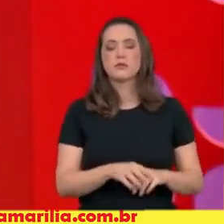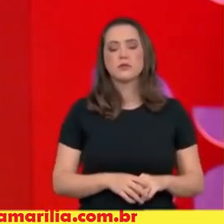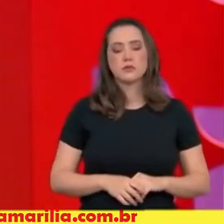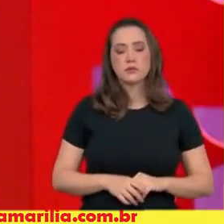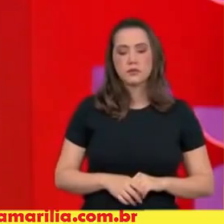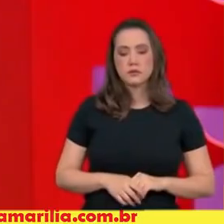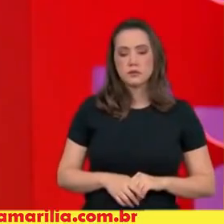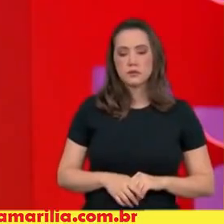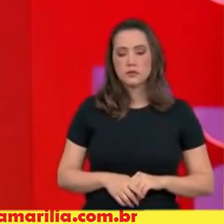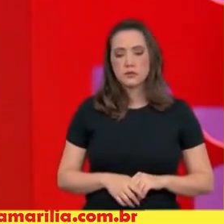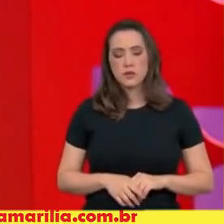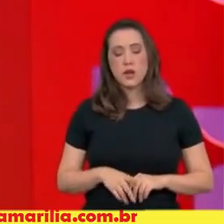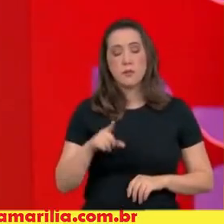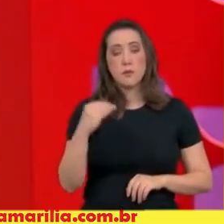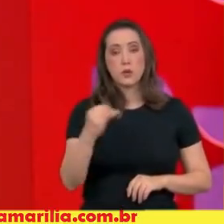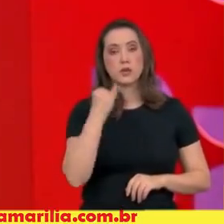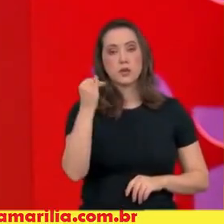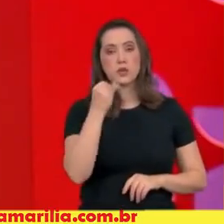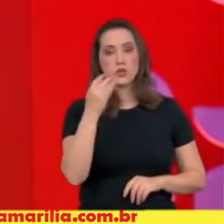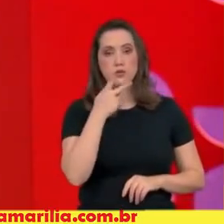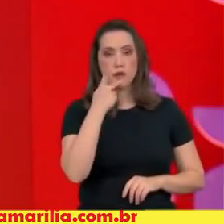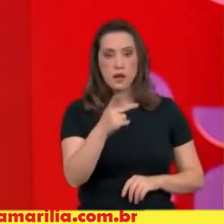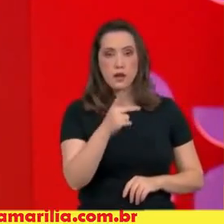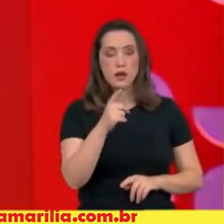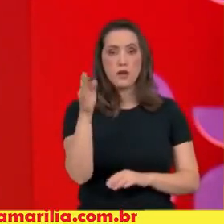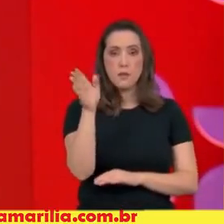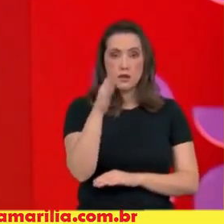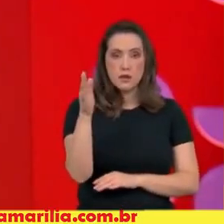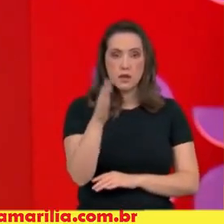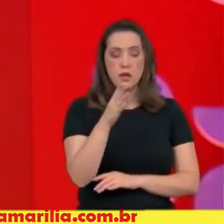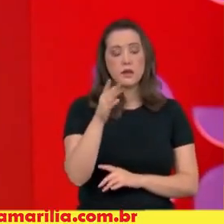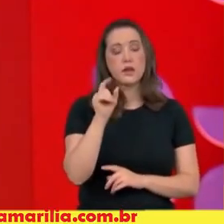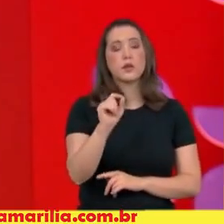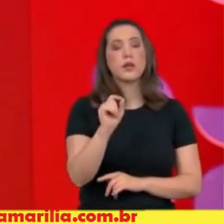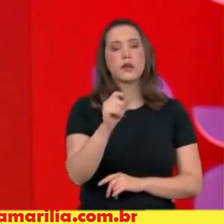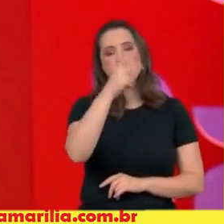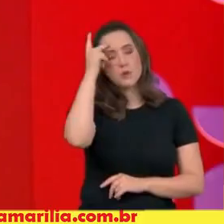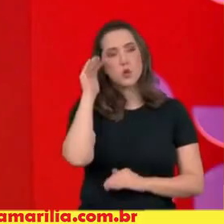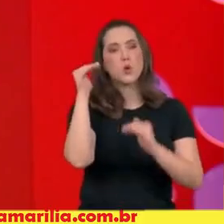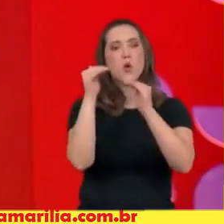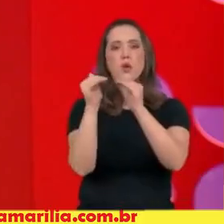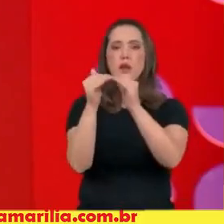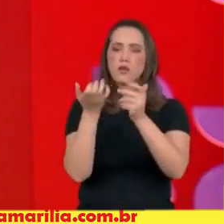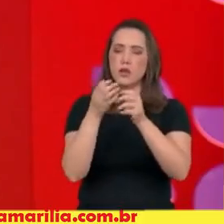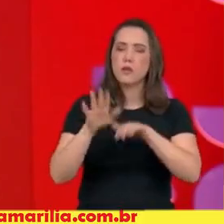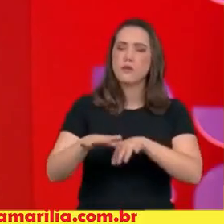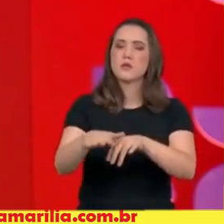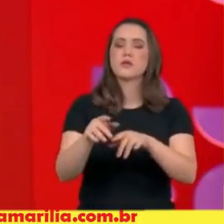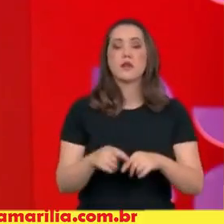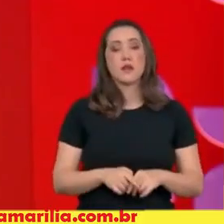a grande bandeira que levou muita gente para a rua foi a bandeira anticorrupção. E depois nós vimos, também